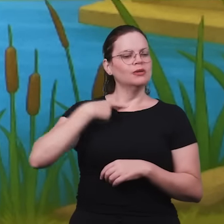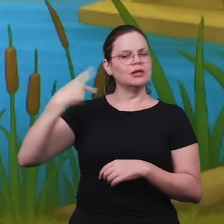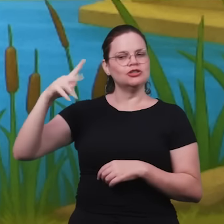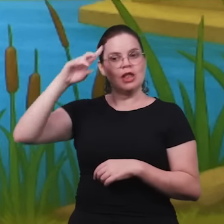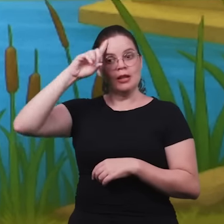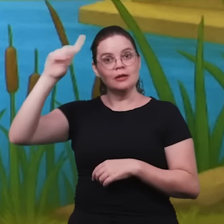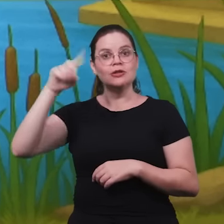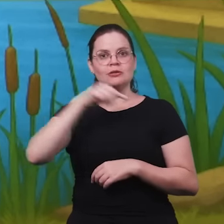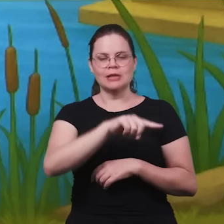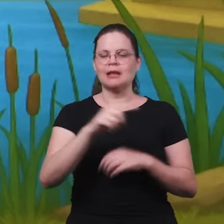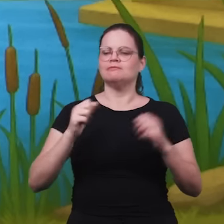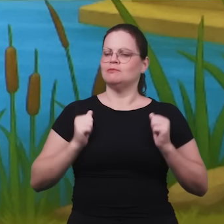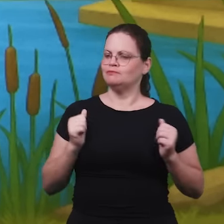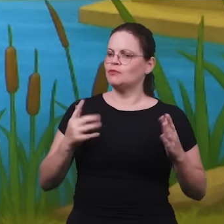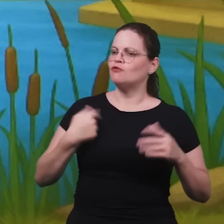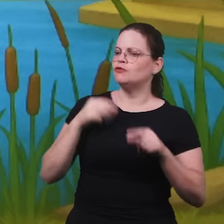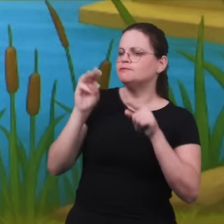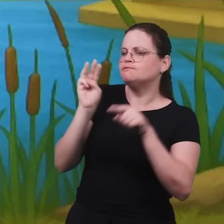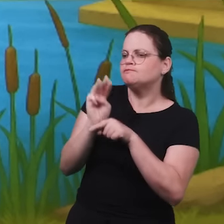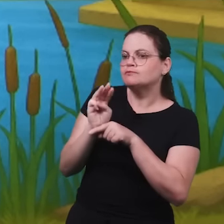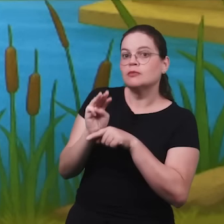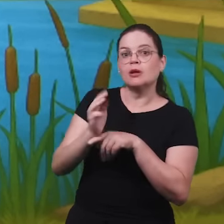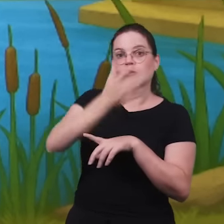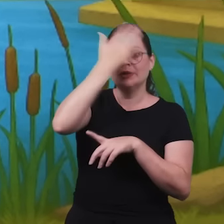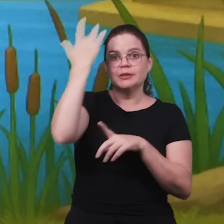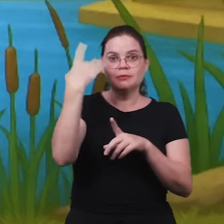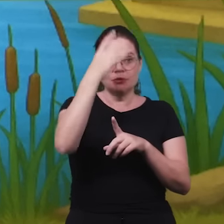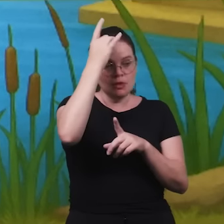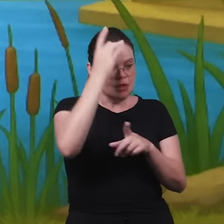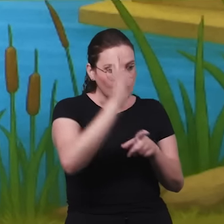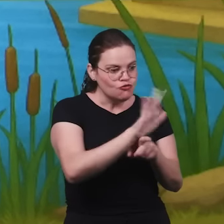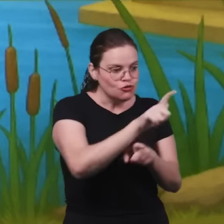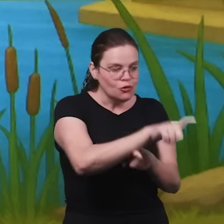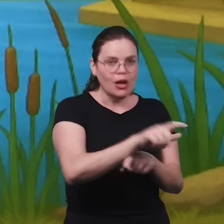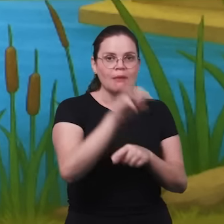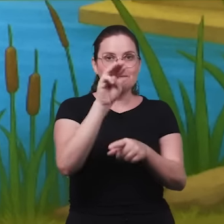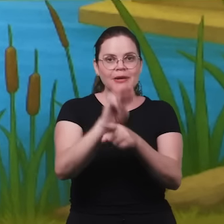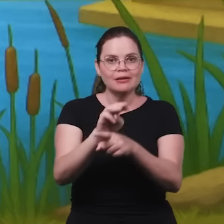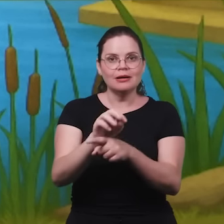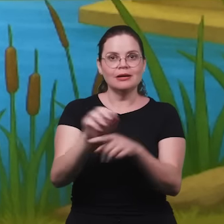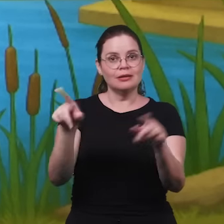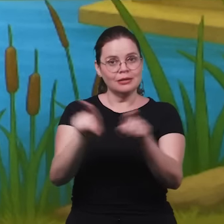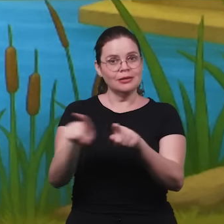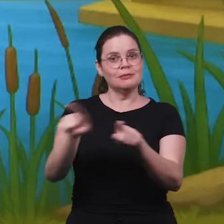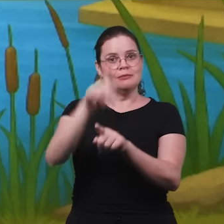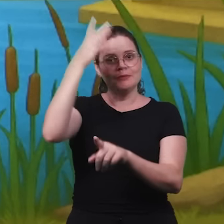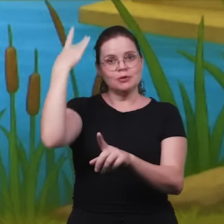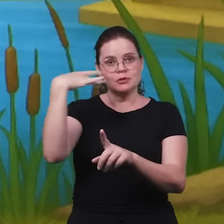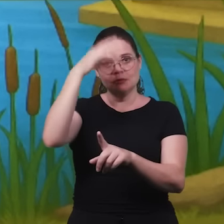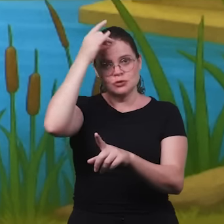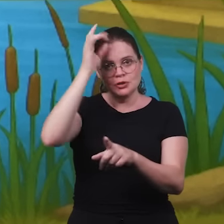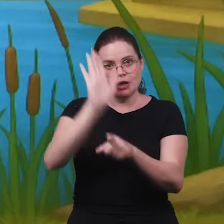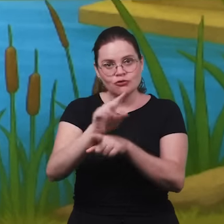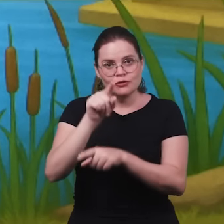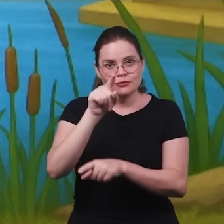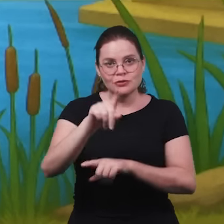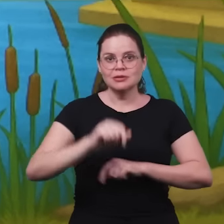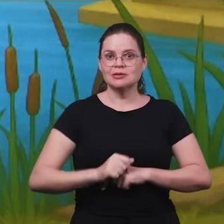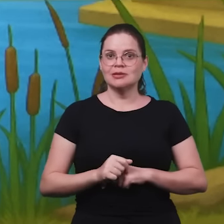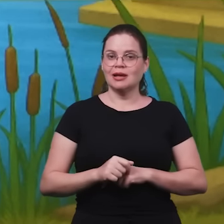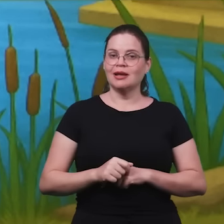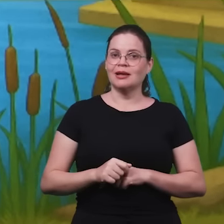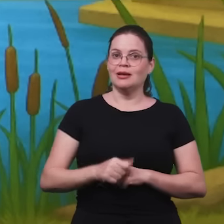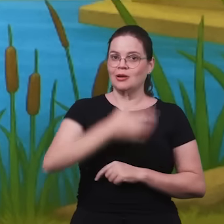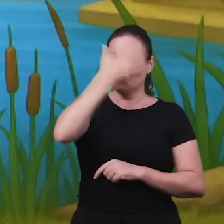O Espírito Santo ajudou Miriam e também quer ajudar vocês. Ele dá coragem